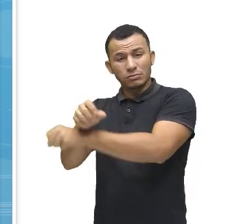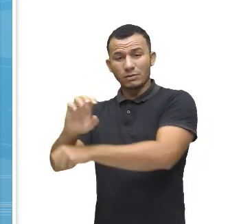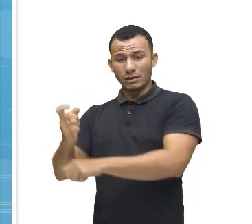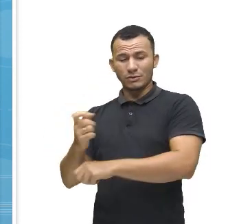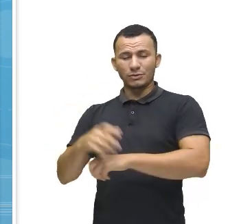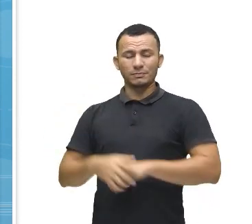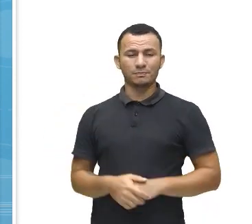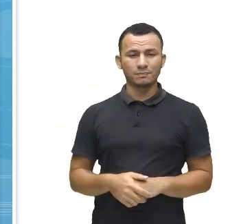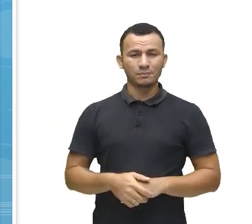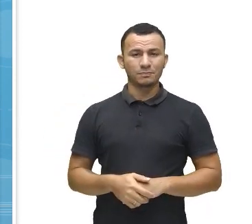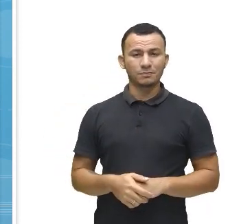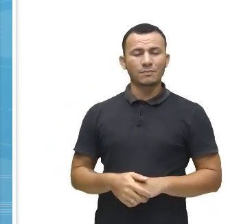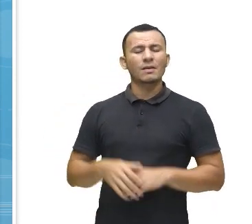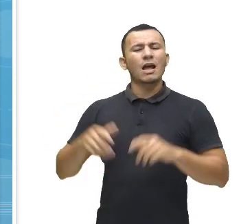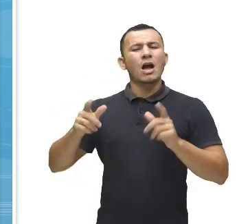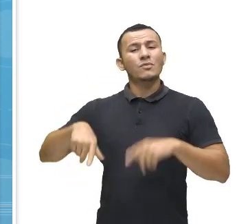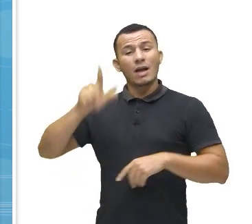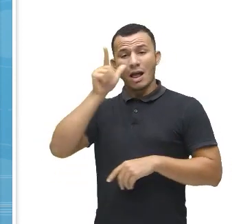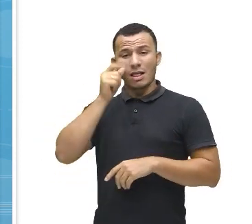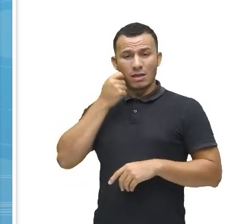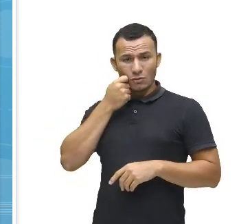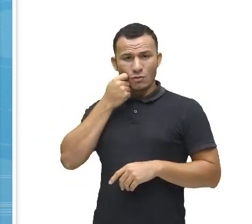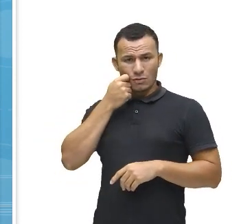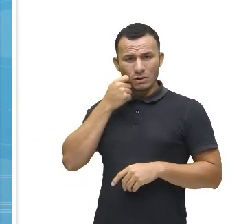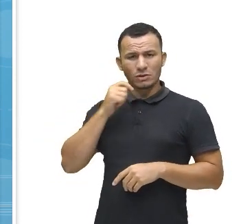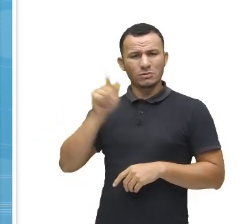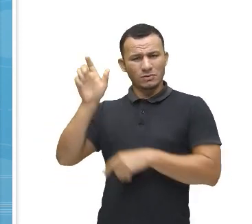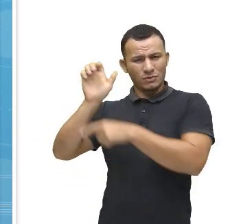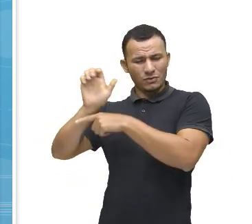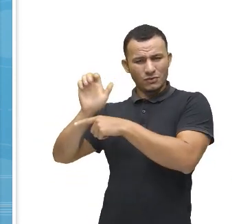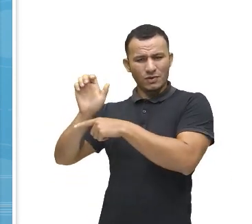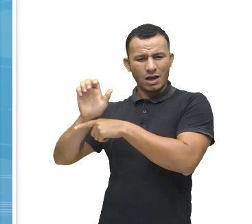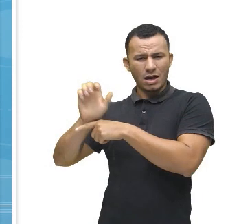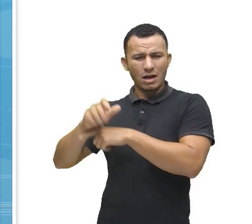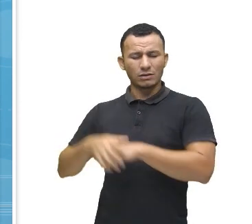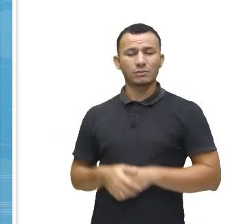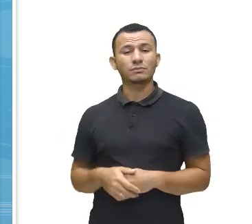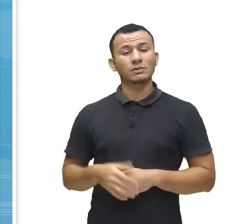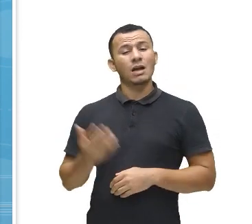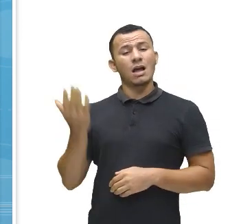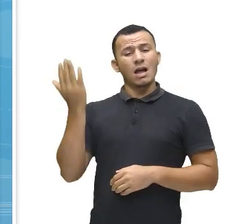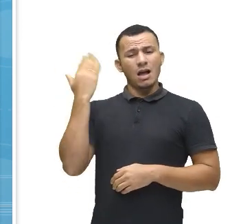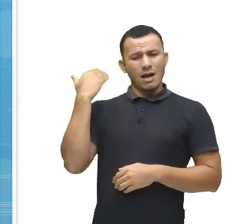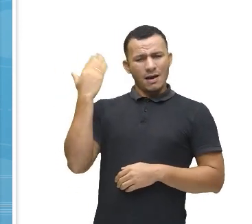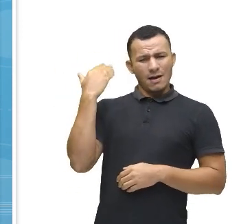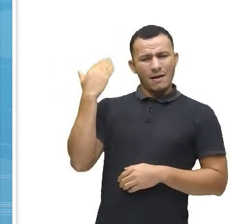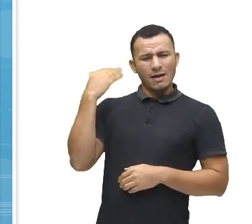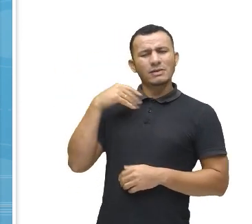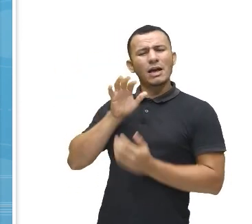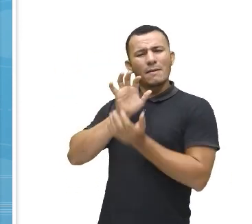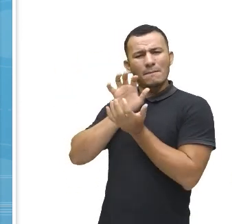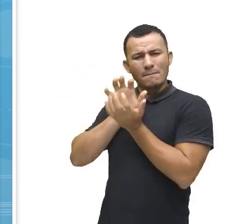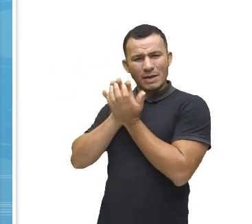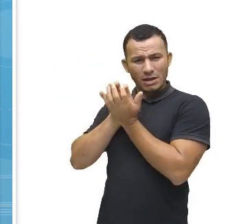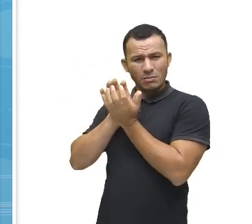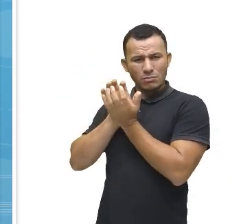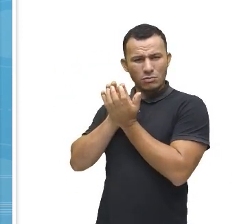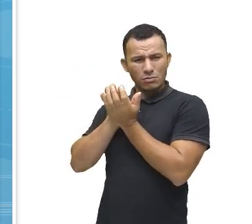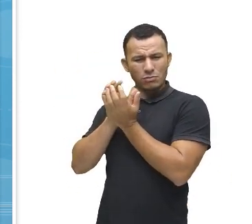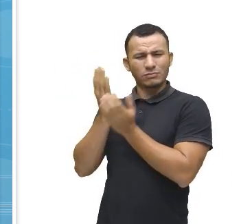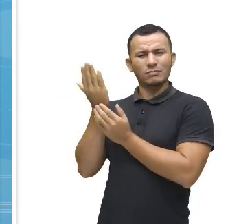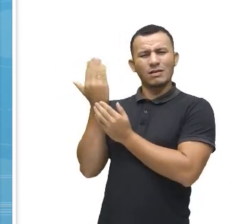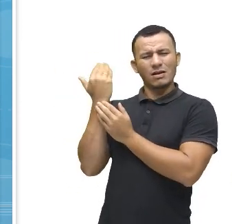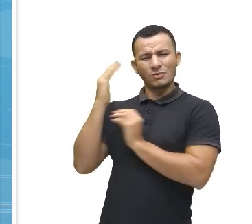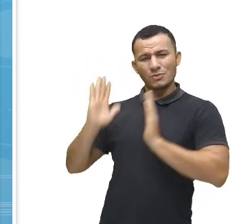que hoje fica no interior de Alagoas, que antigamente era a capitania de Pernambuco, na época do Brasil colonial. Foi um dos